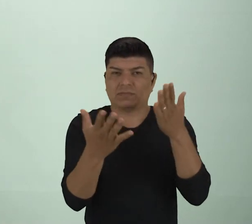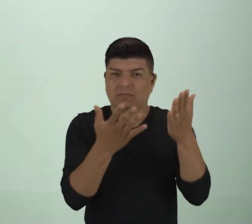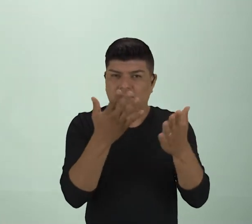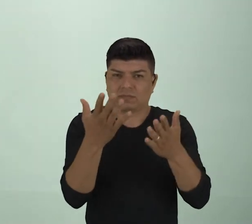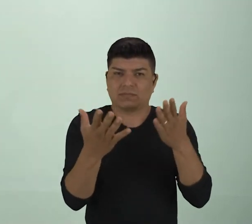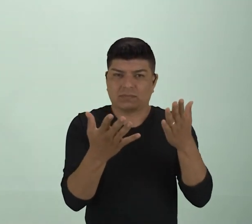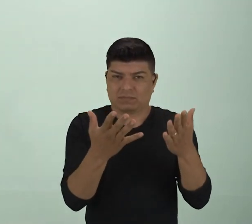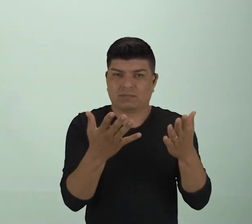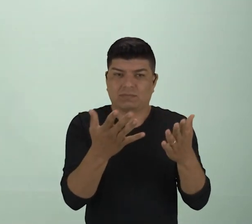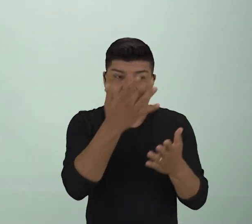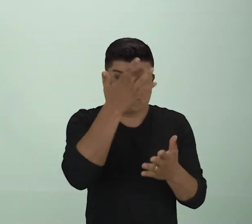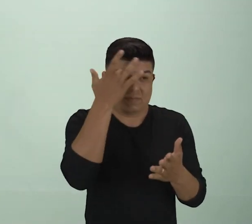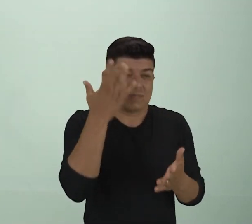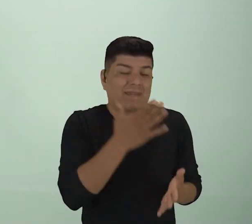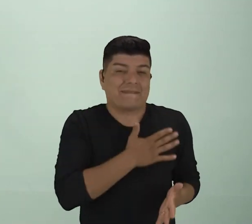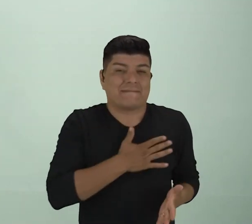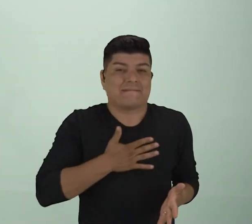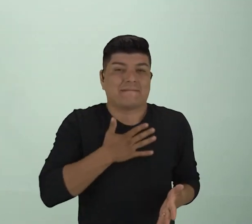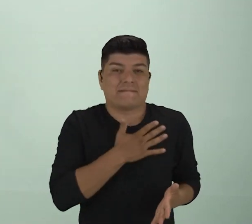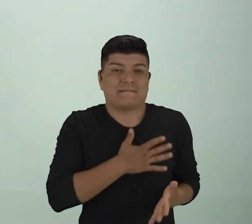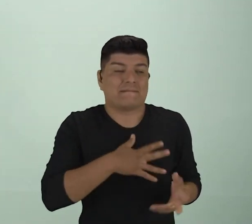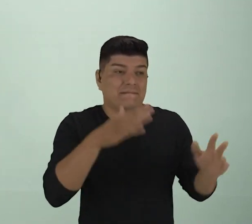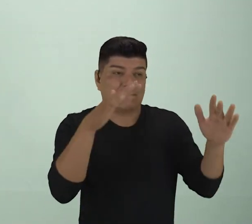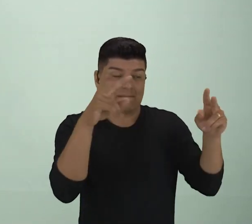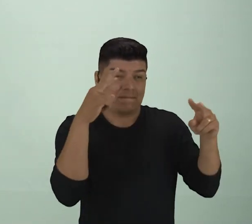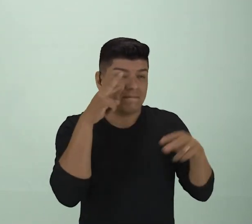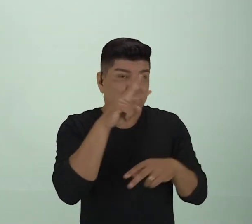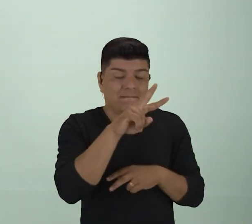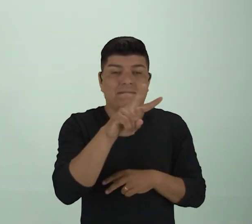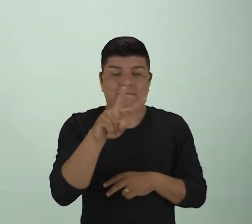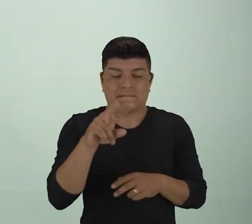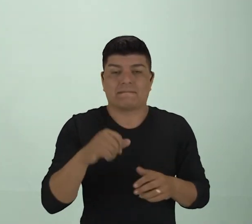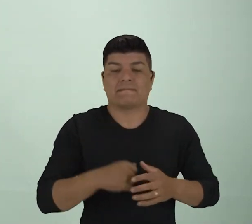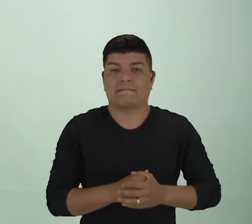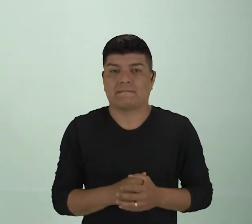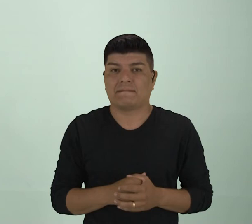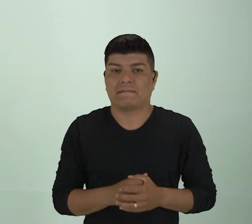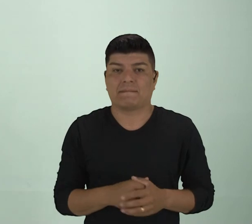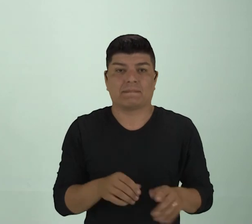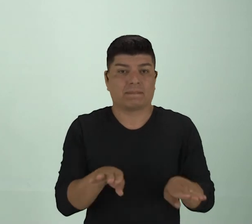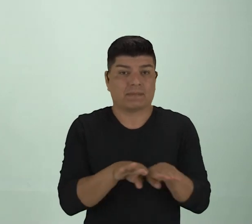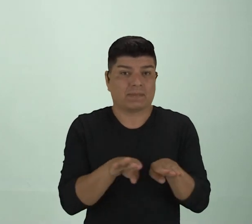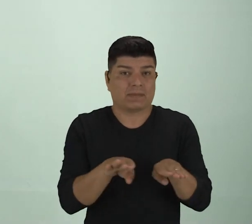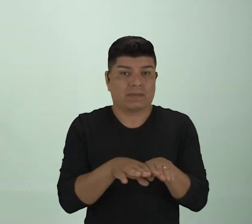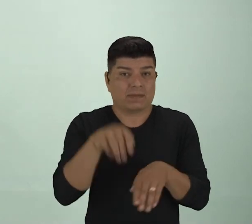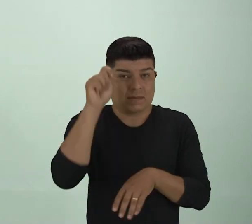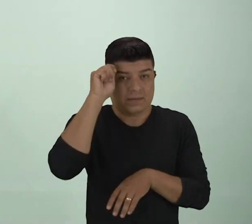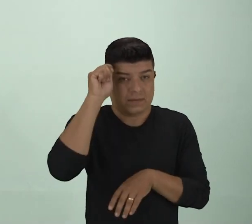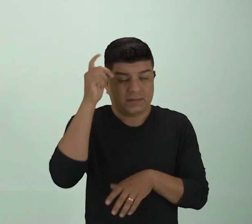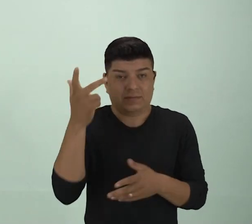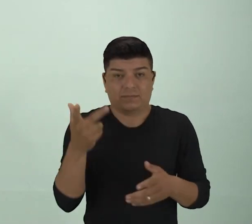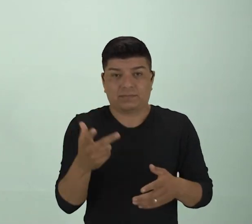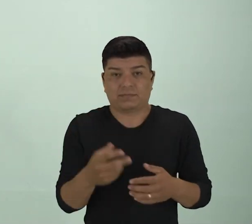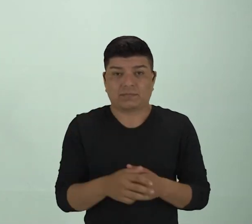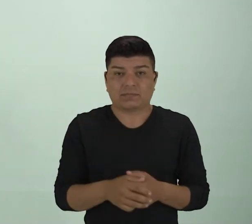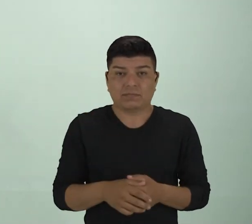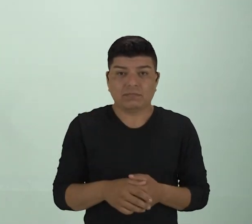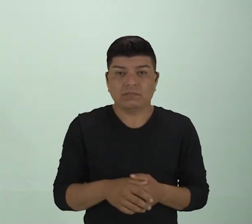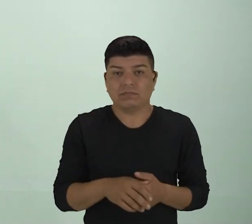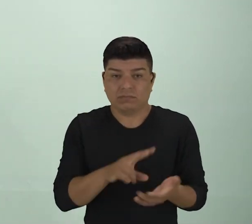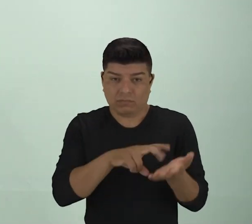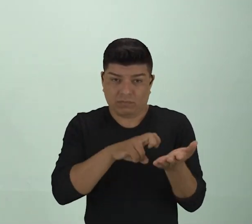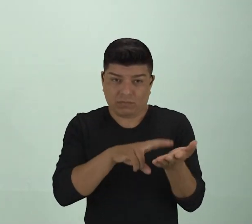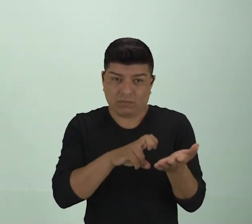E encantava a todos que o ouviam. Então, ele era também denominado um autor de vocabulário